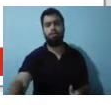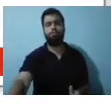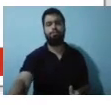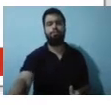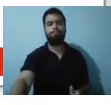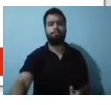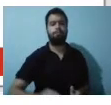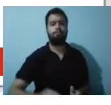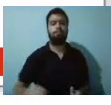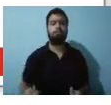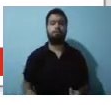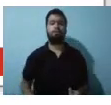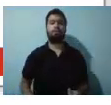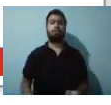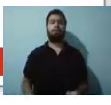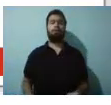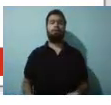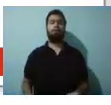aí.